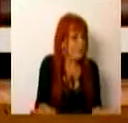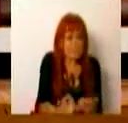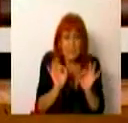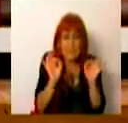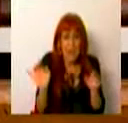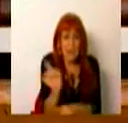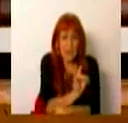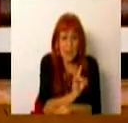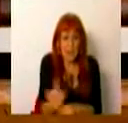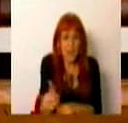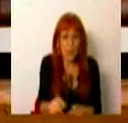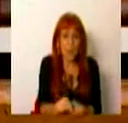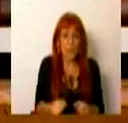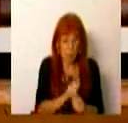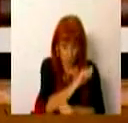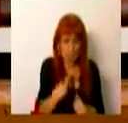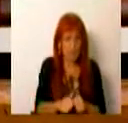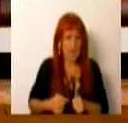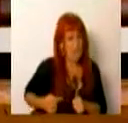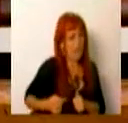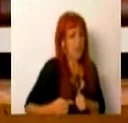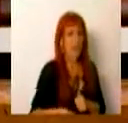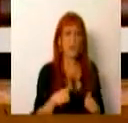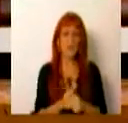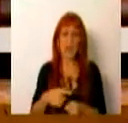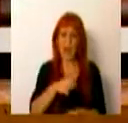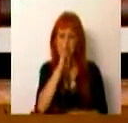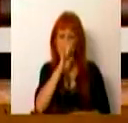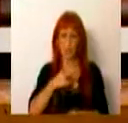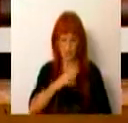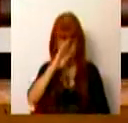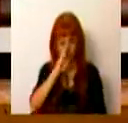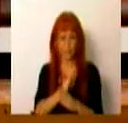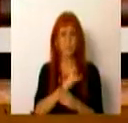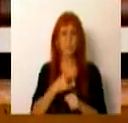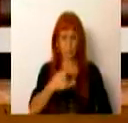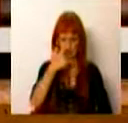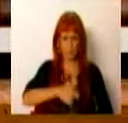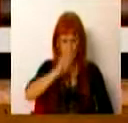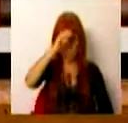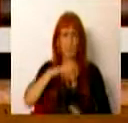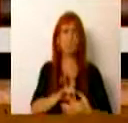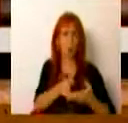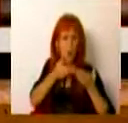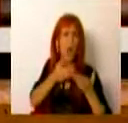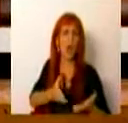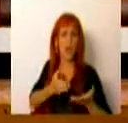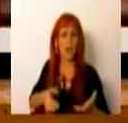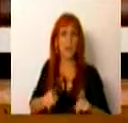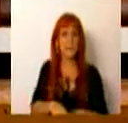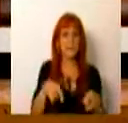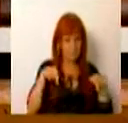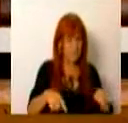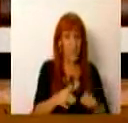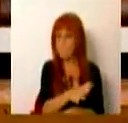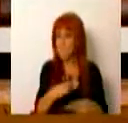de exceção, com um acompanhamento permanente e uma atitude determinada, humanista e solidária. Daí que